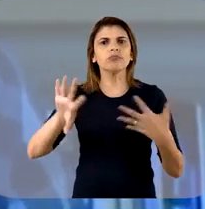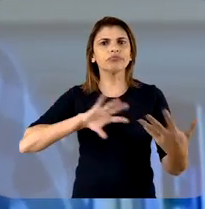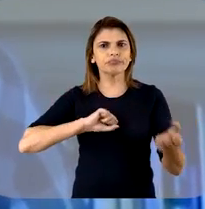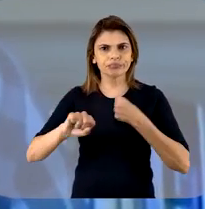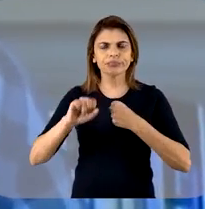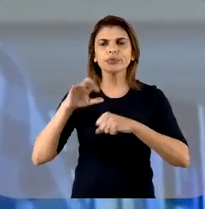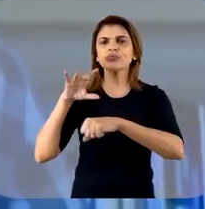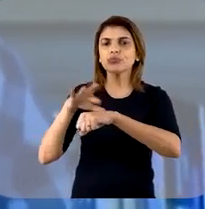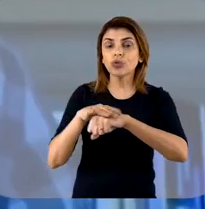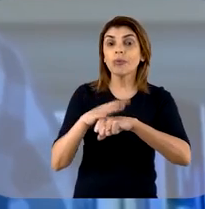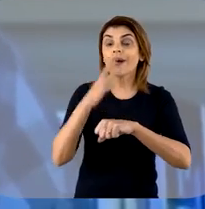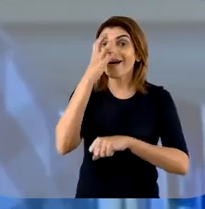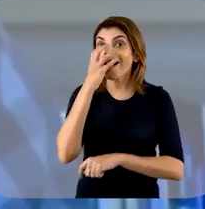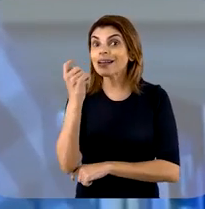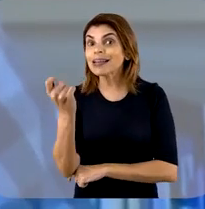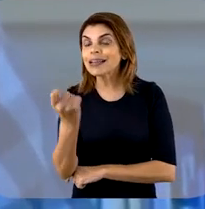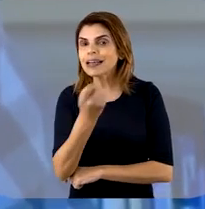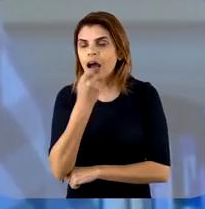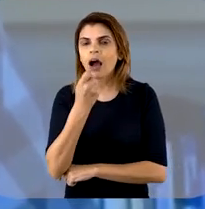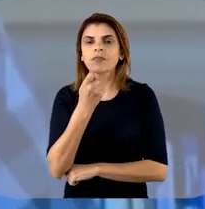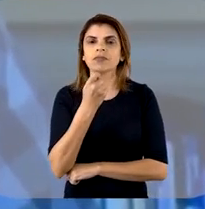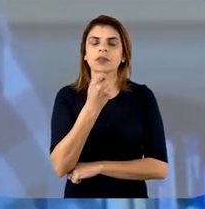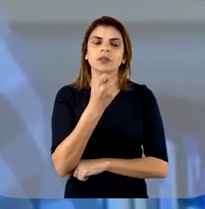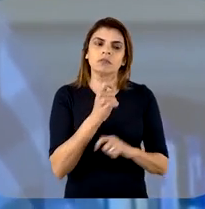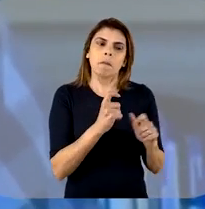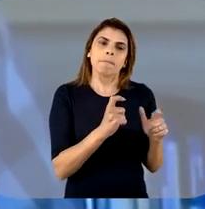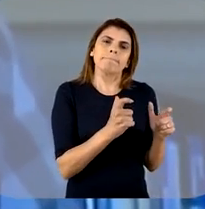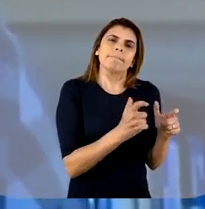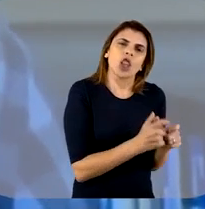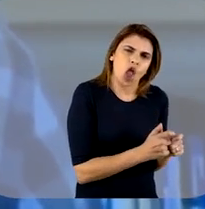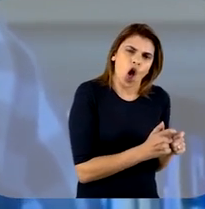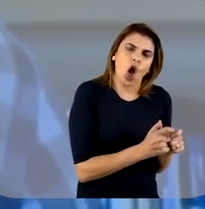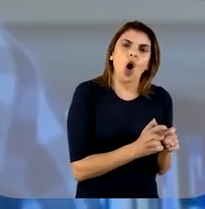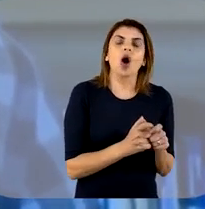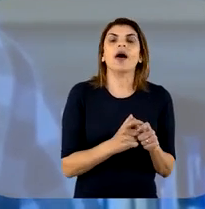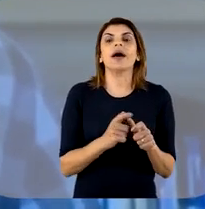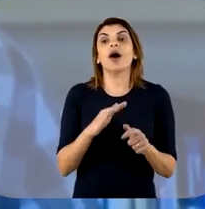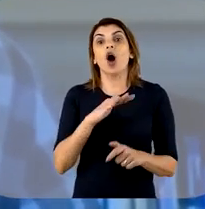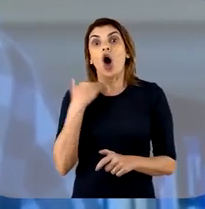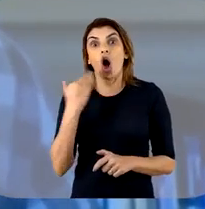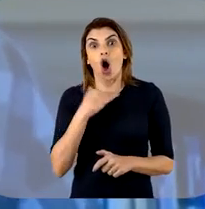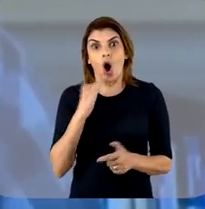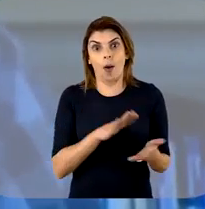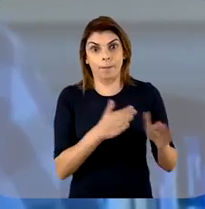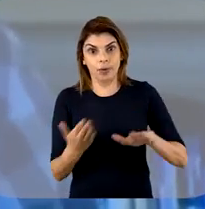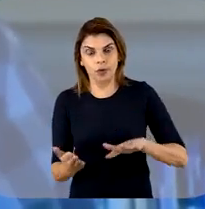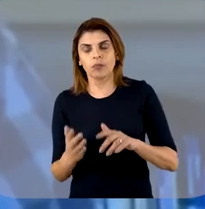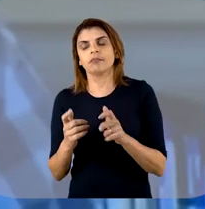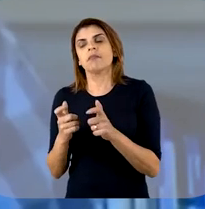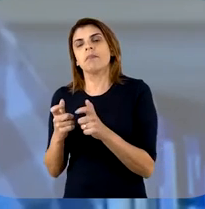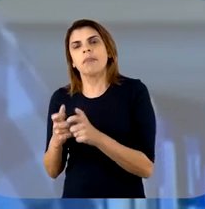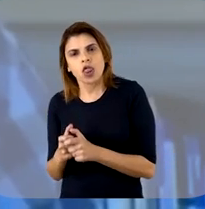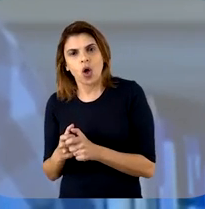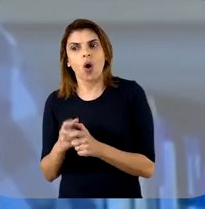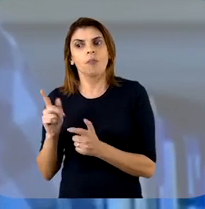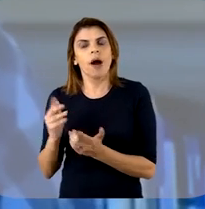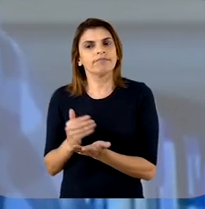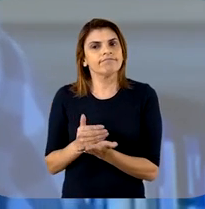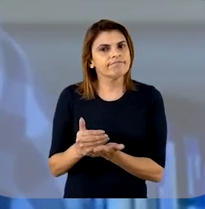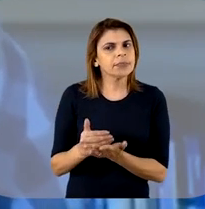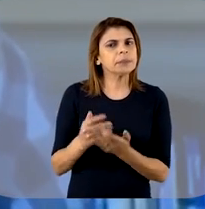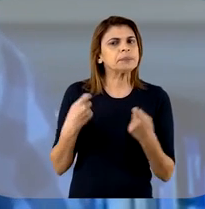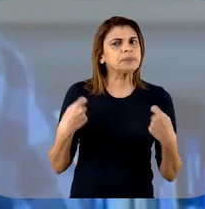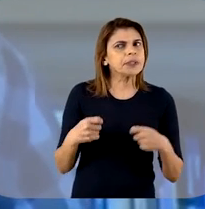casos graves em menor proporção e também óbitos em menor proporção, mas está no início. Mas ainda